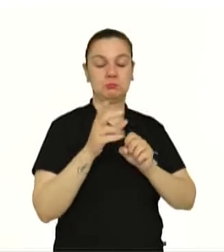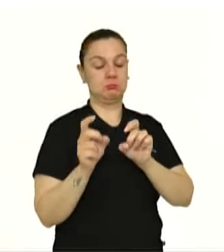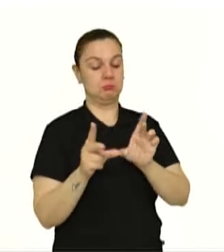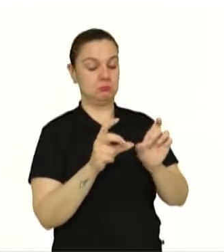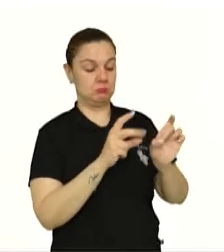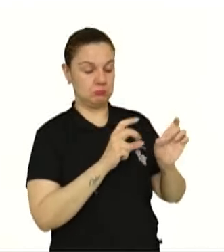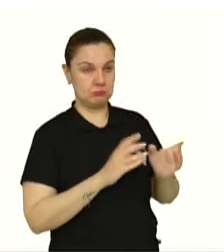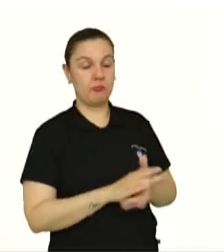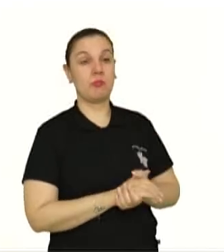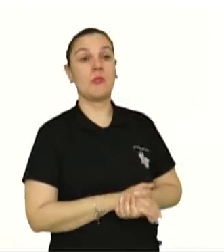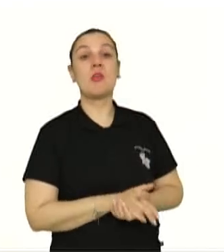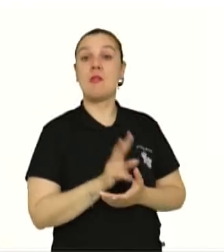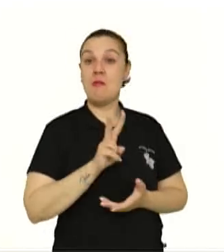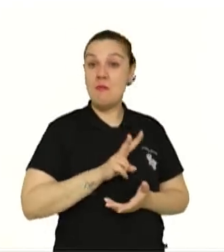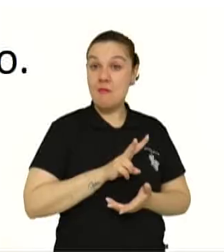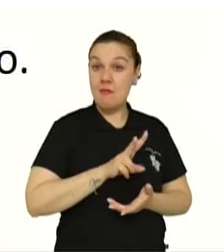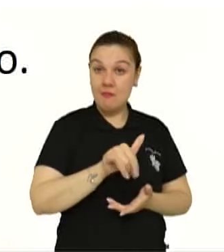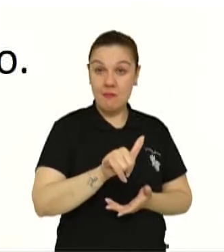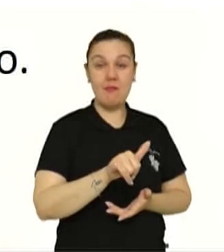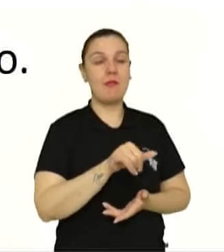comercial ou industrial,